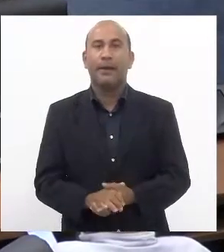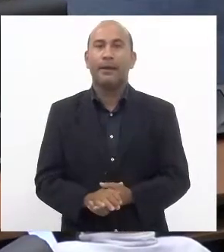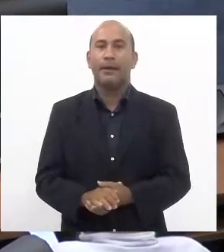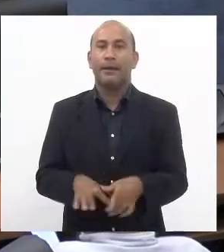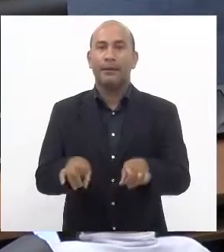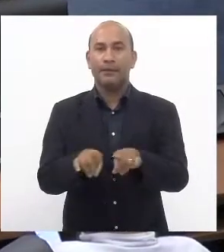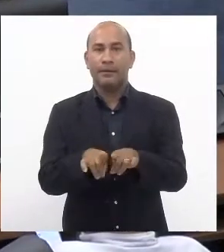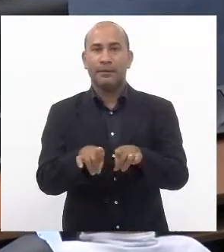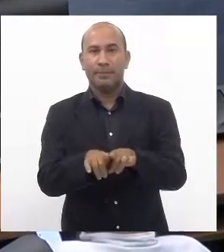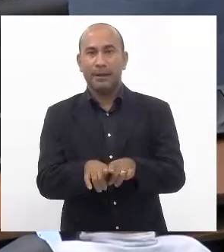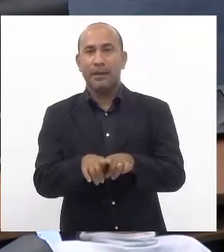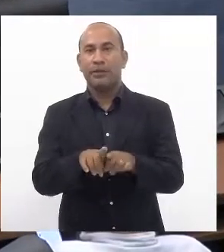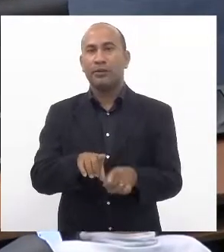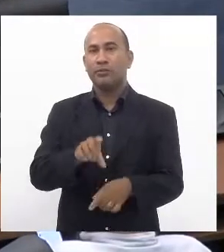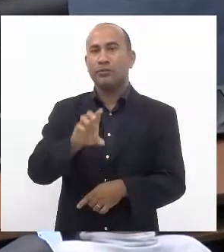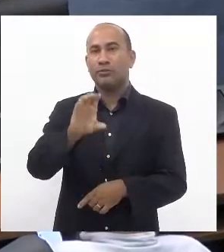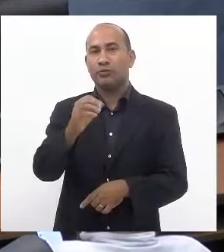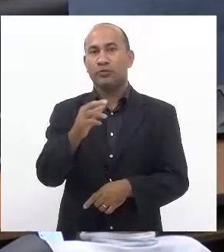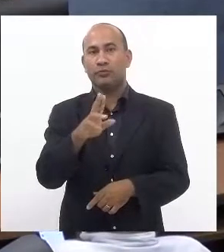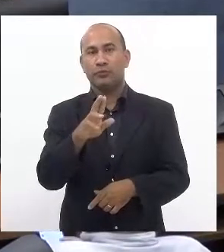Abud,